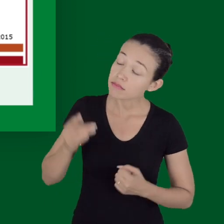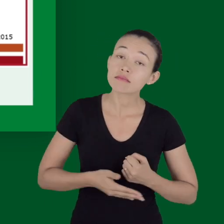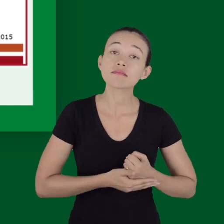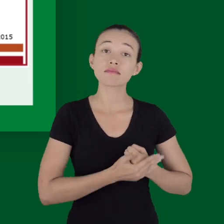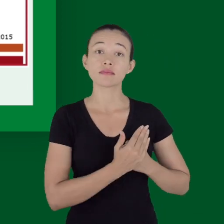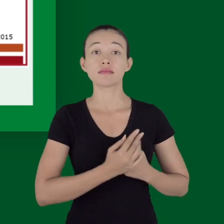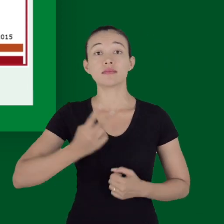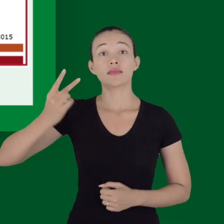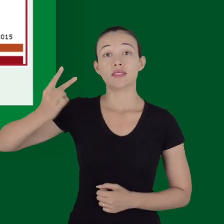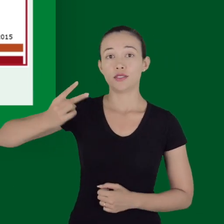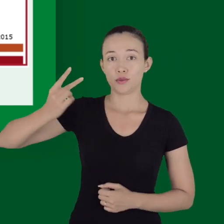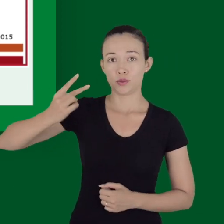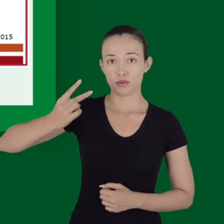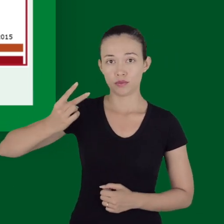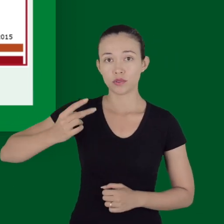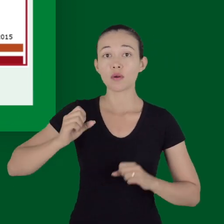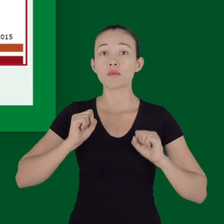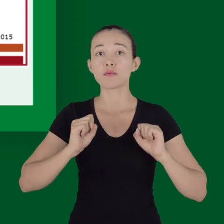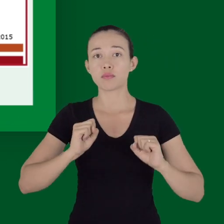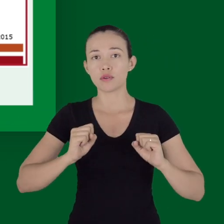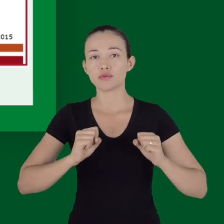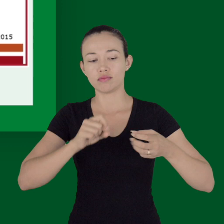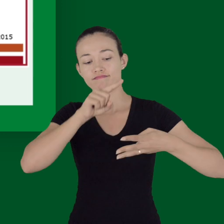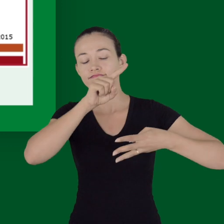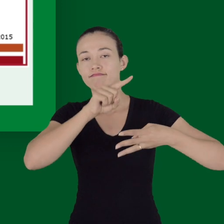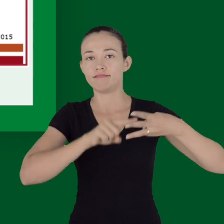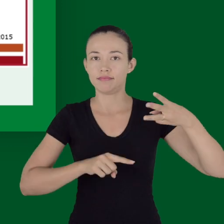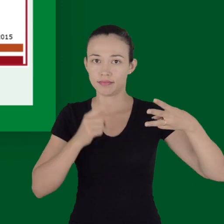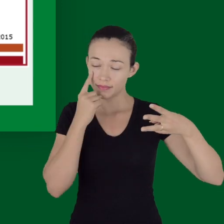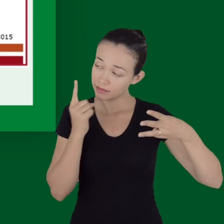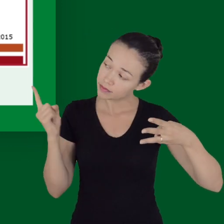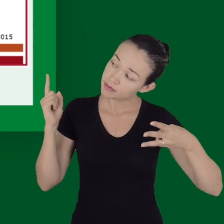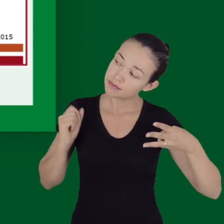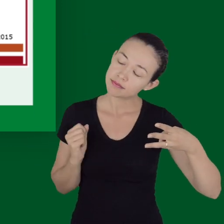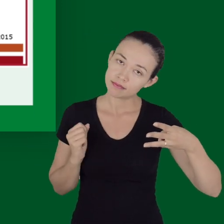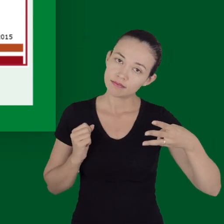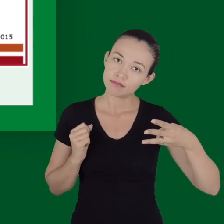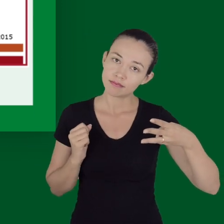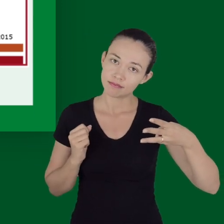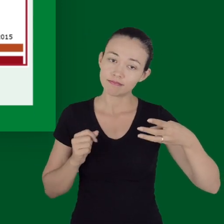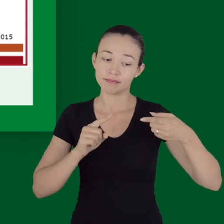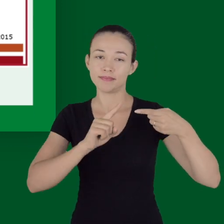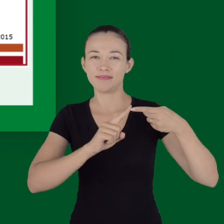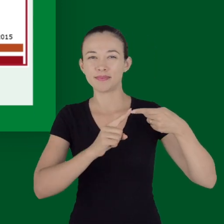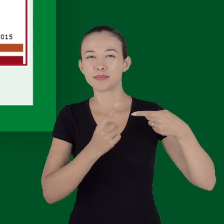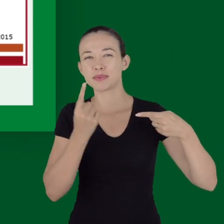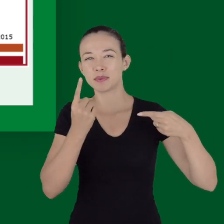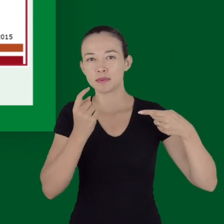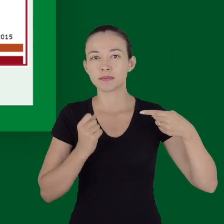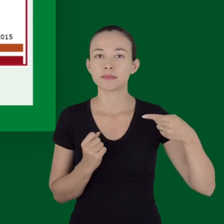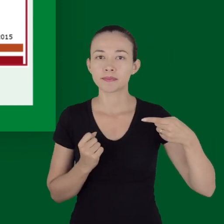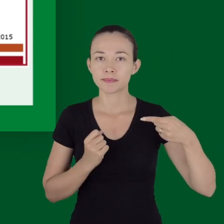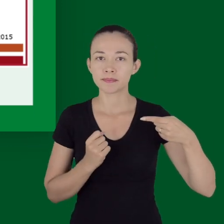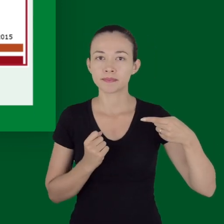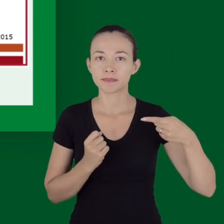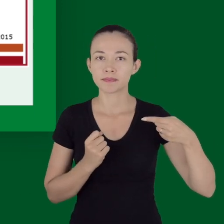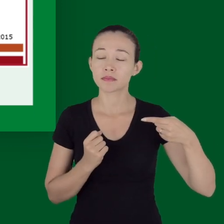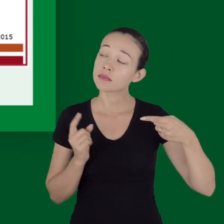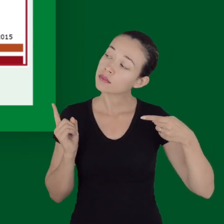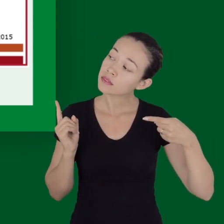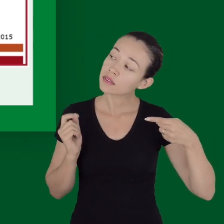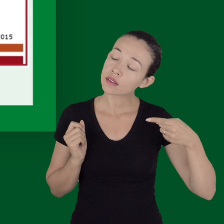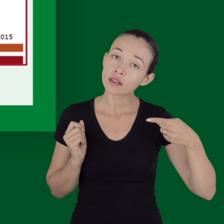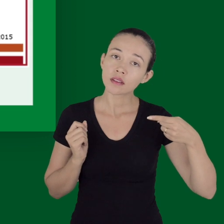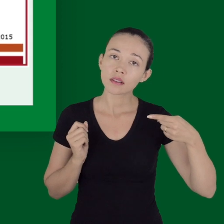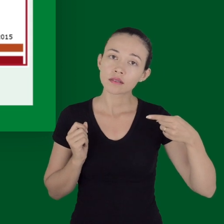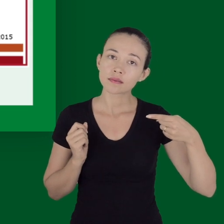Existe também o BAV de segundo grau, que ele pode ser dividido em alguns tipos, que é o MOBITS 1 e o MOBITS 2. O MOBITS 1,